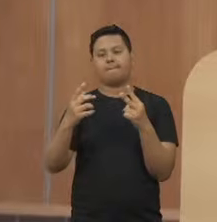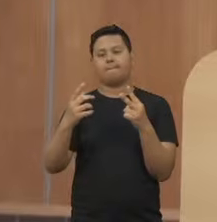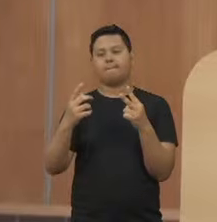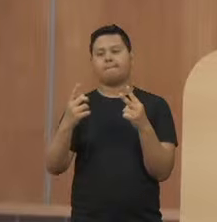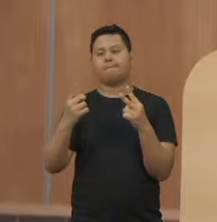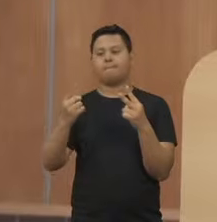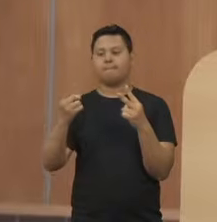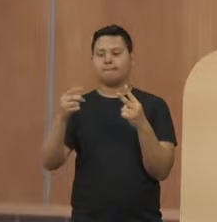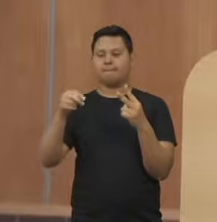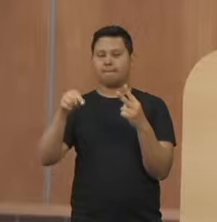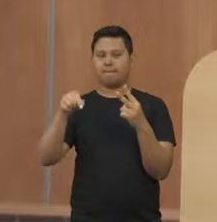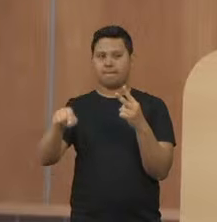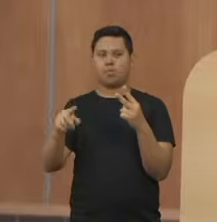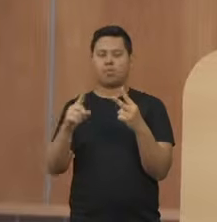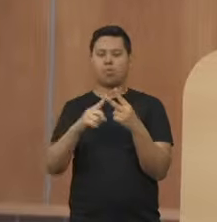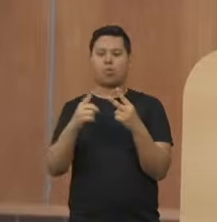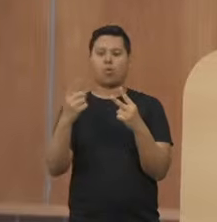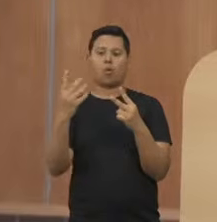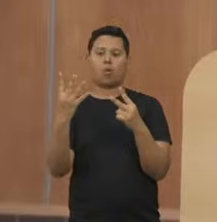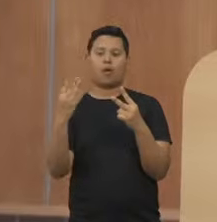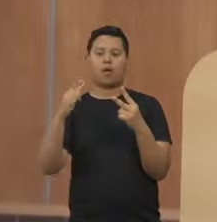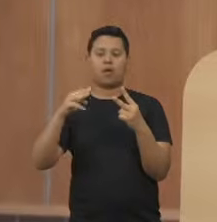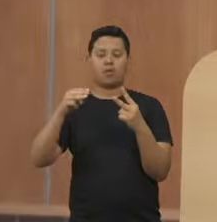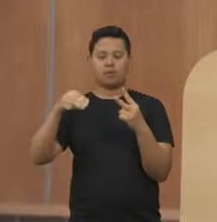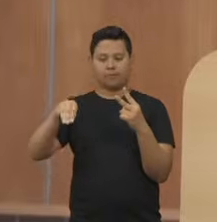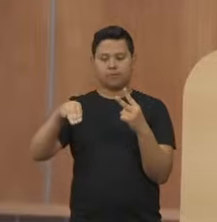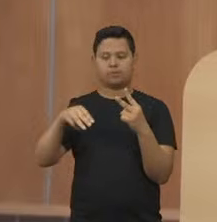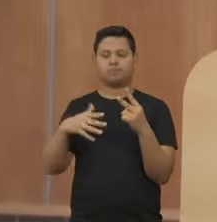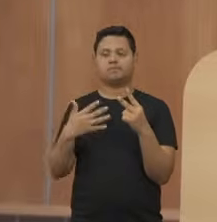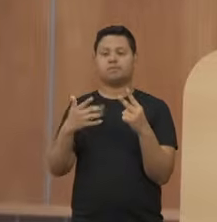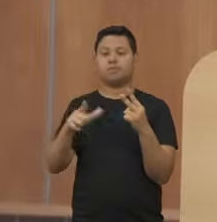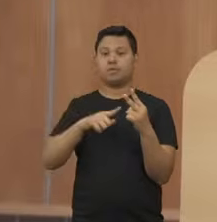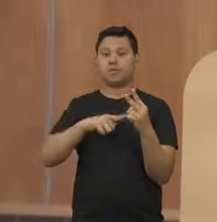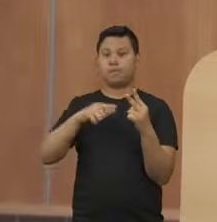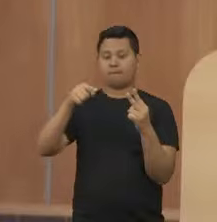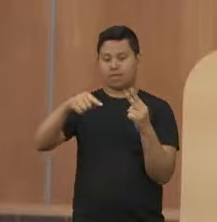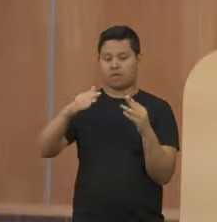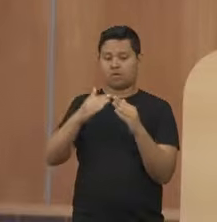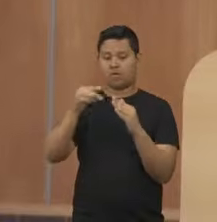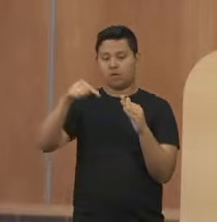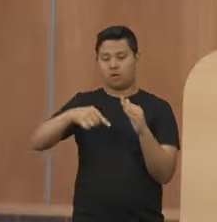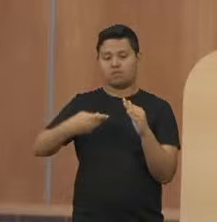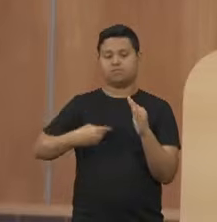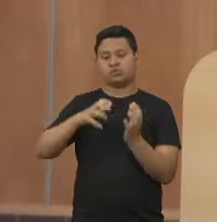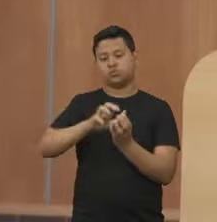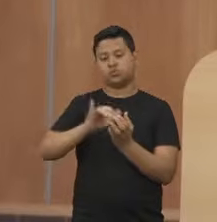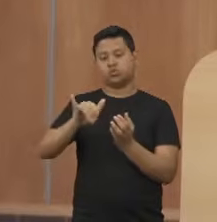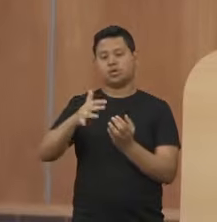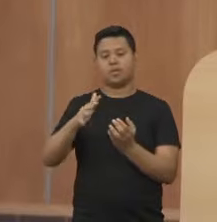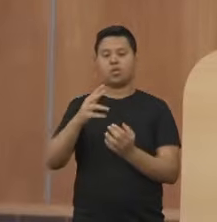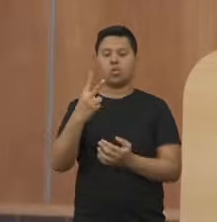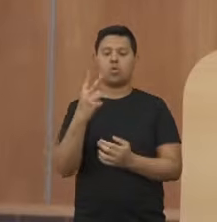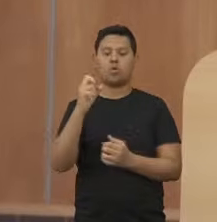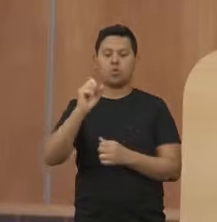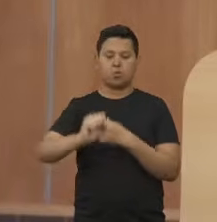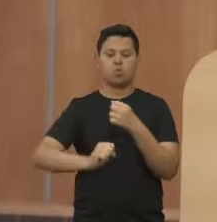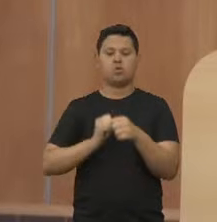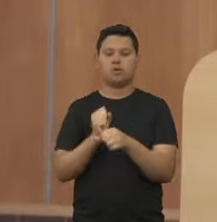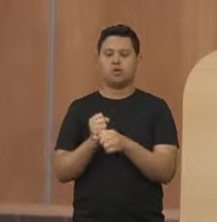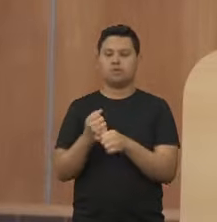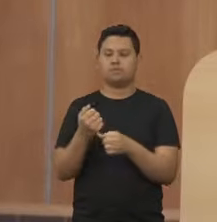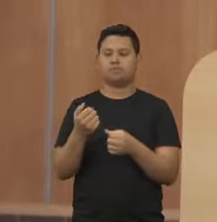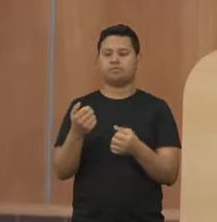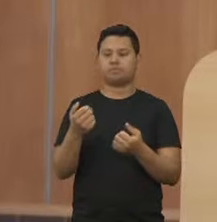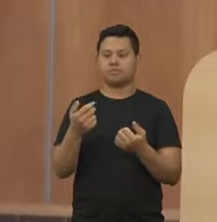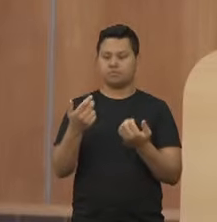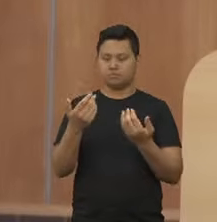2.640 ou renda até 4.000 e pouco. Outra coisa importante, residir no município de Jacareí há pelo menos 2 anos,